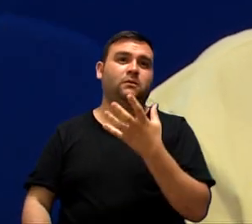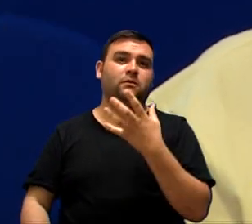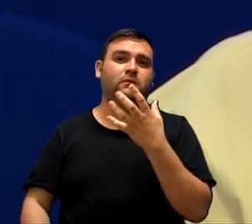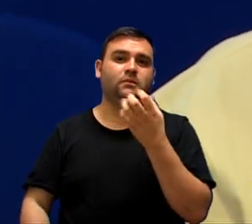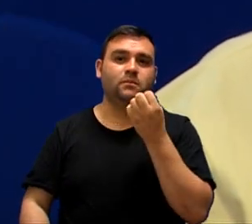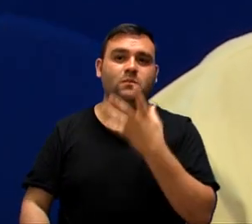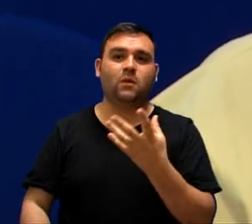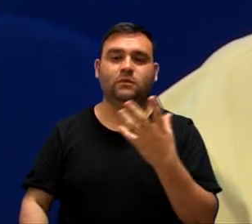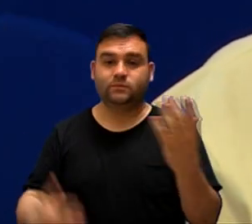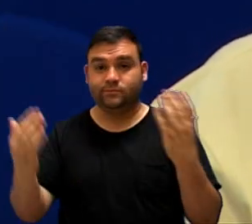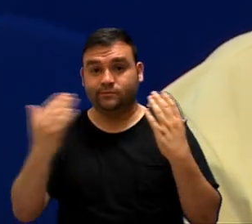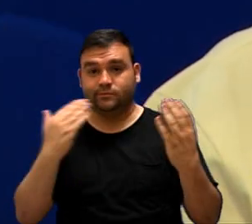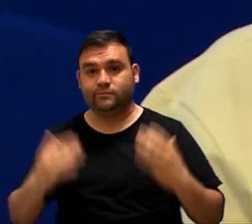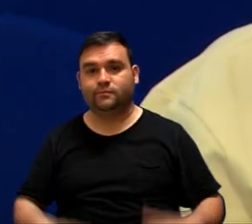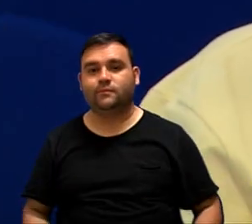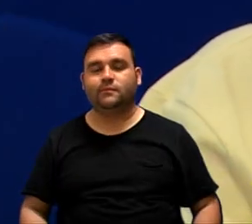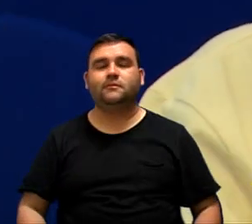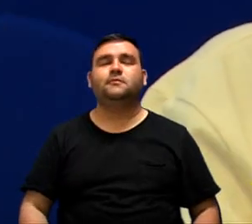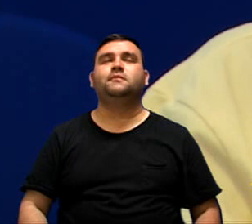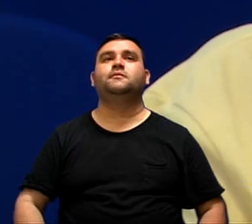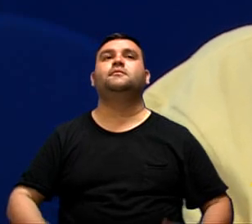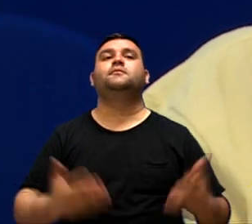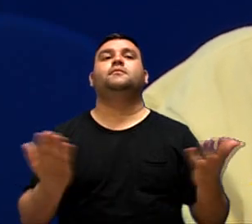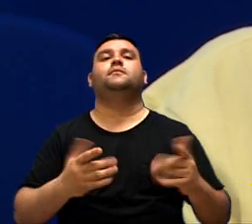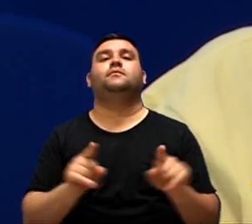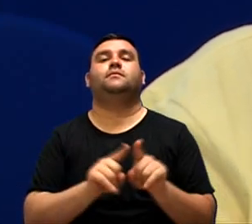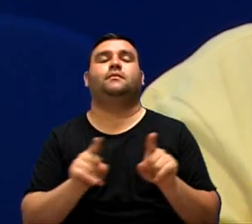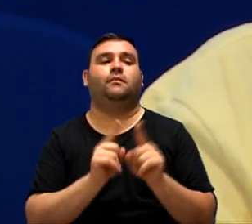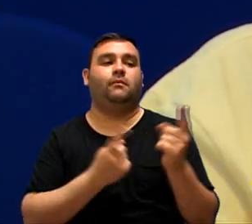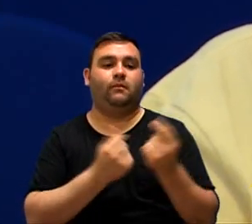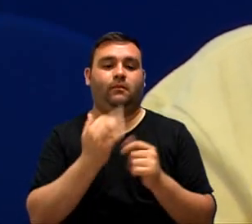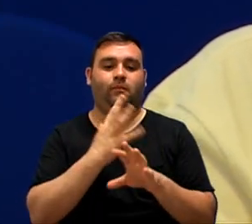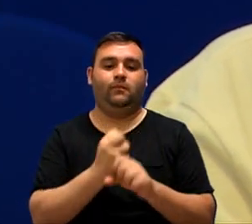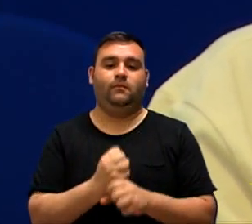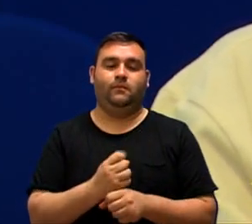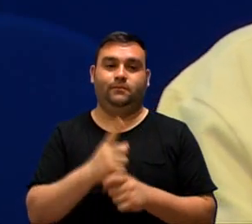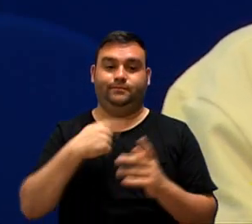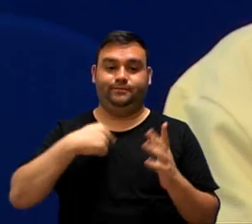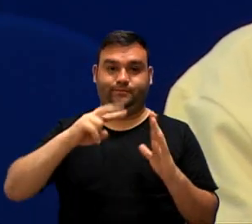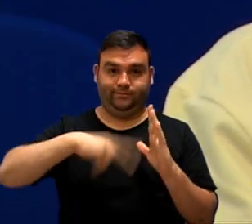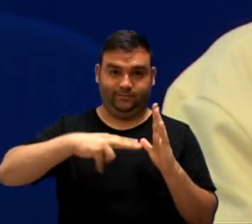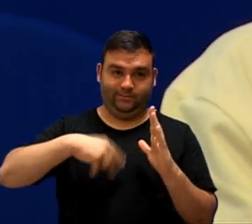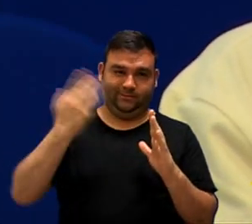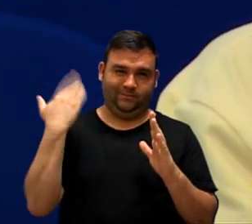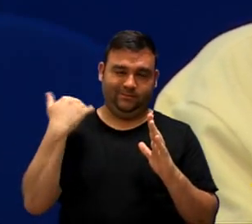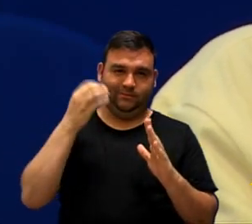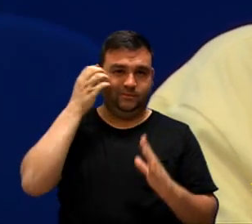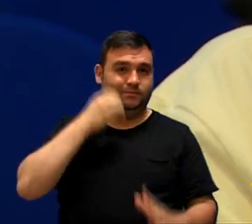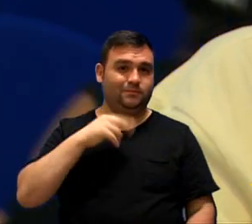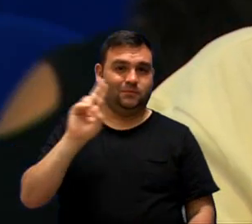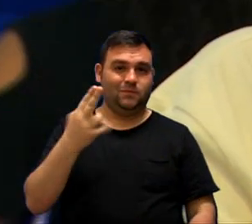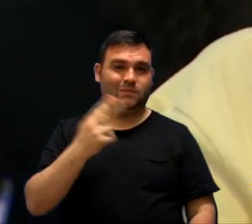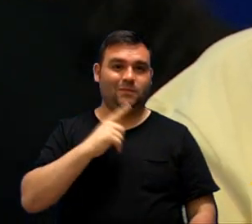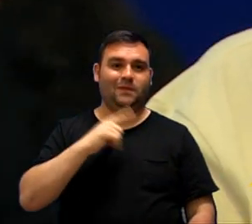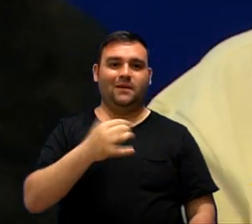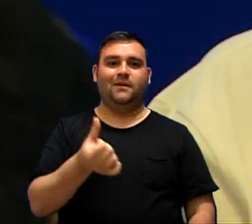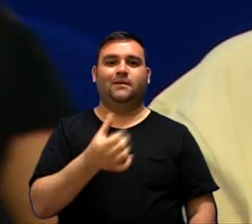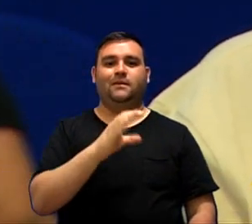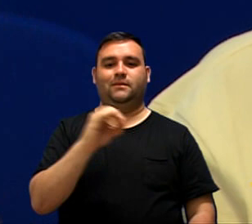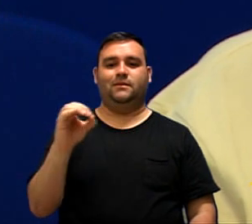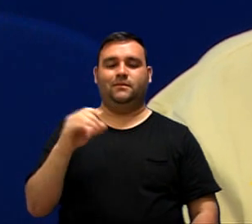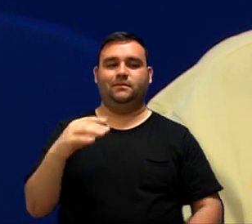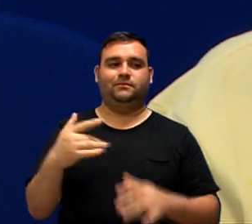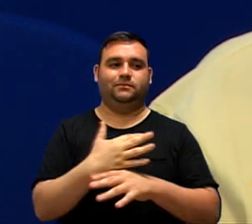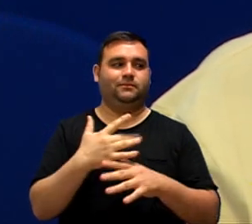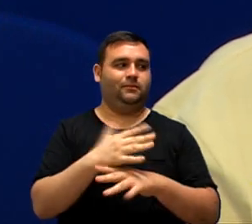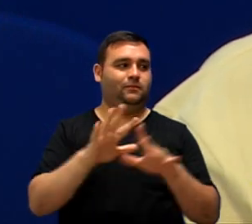uma boa perspectiva. Agora, com relação ao orçamento, eu li outro dia, Hudson, de 600 municípios que